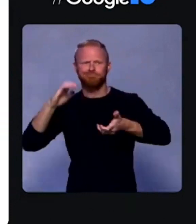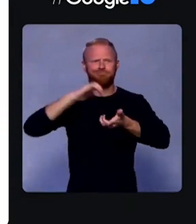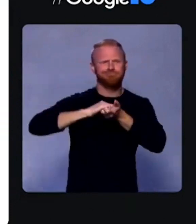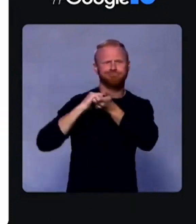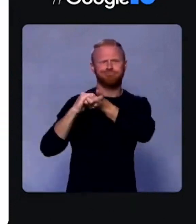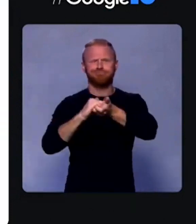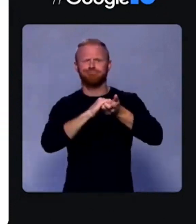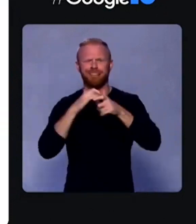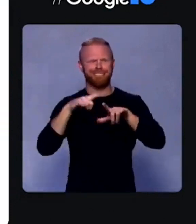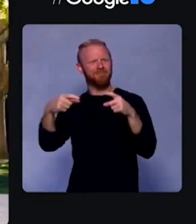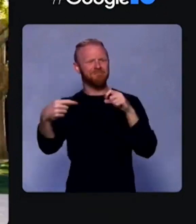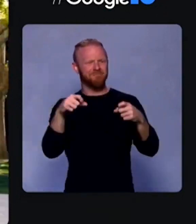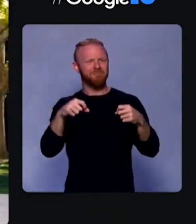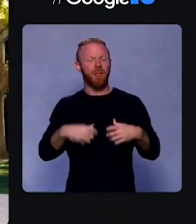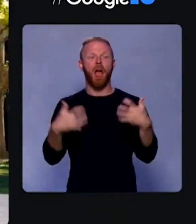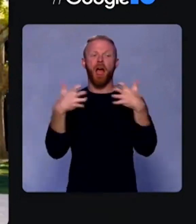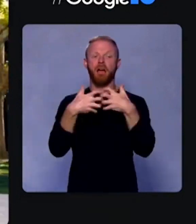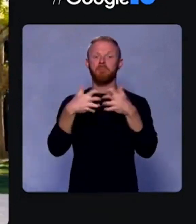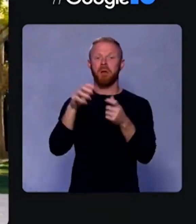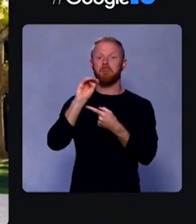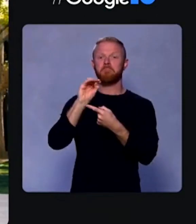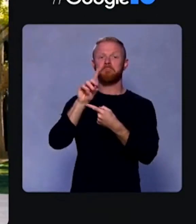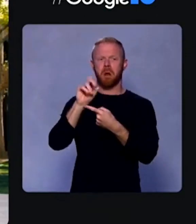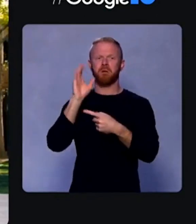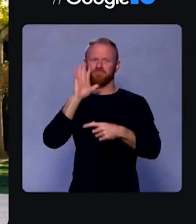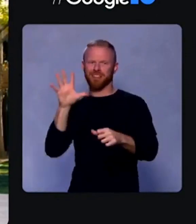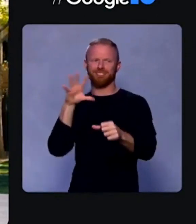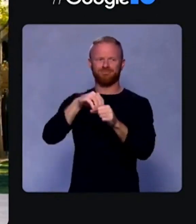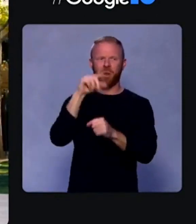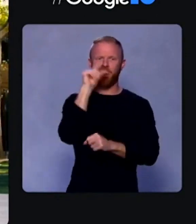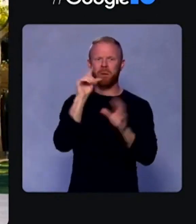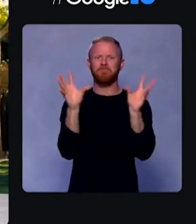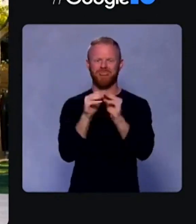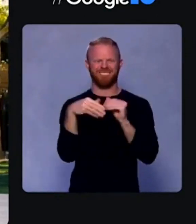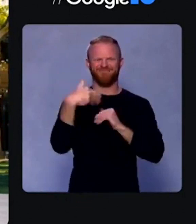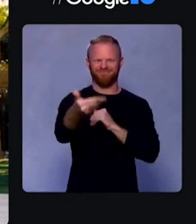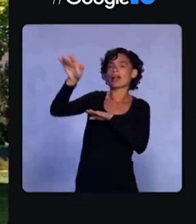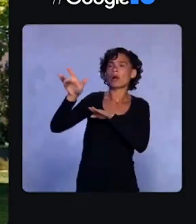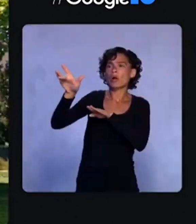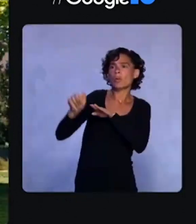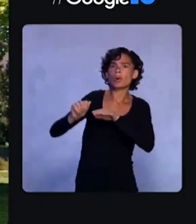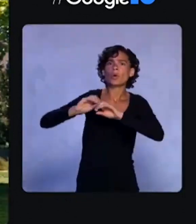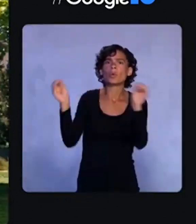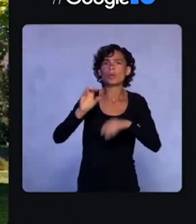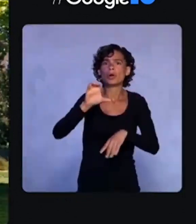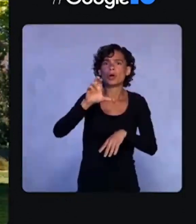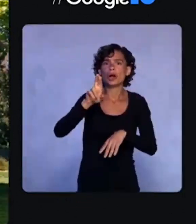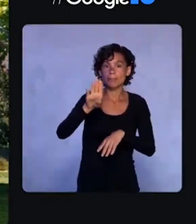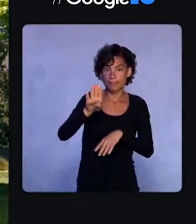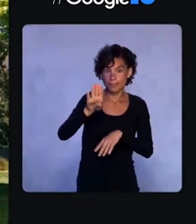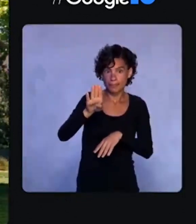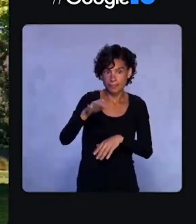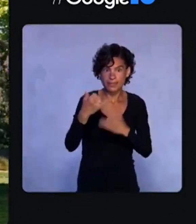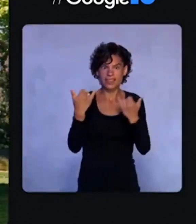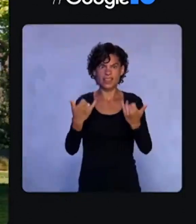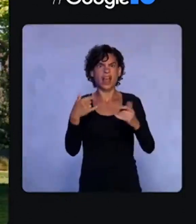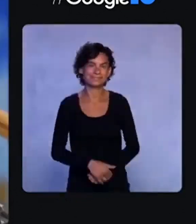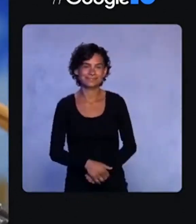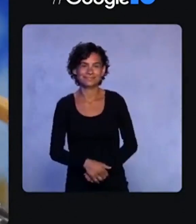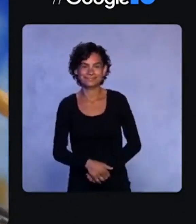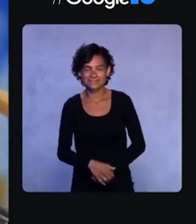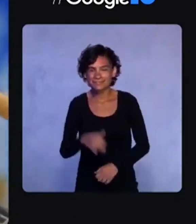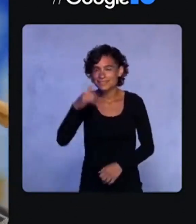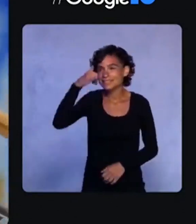as novidades da empresa. Algumas que já podem ser experimentadas pelos usuários e outras ainda em fase de